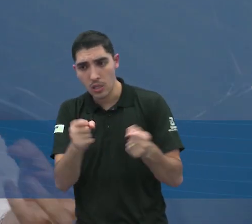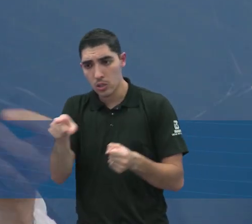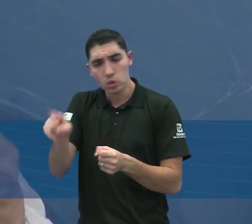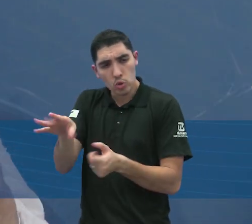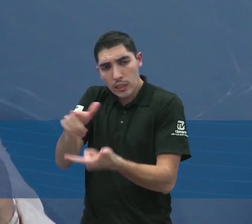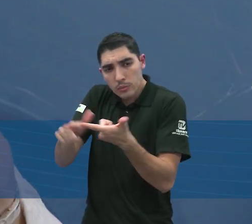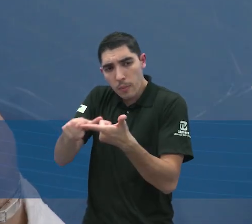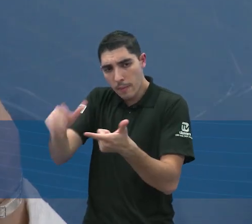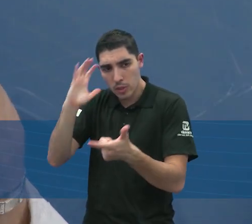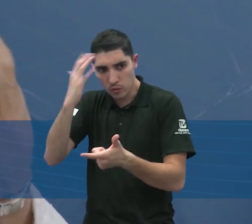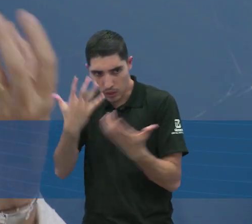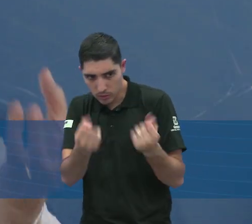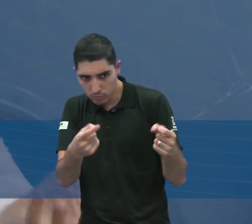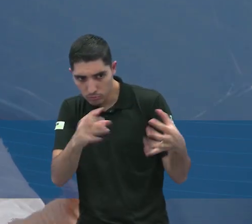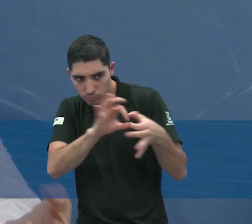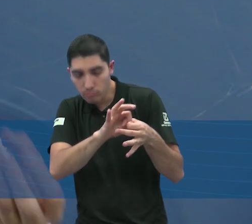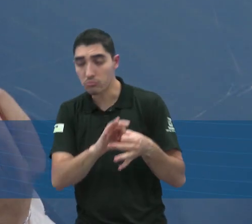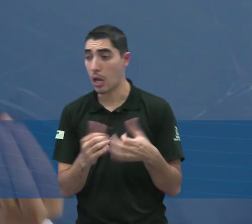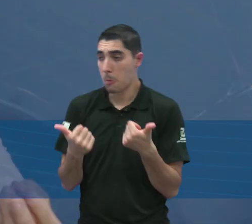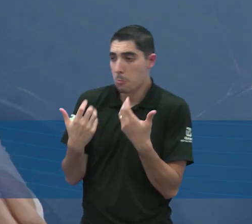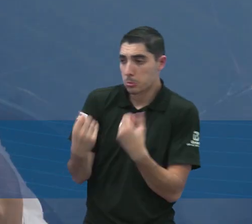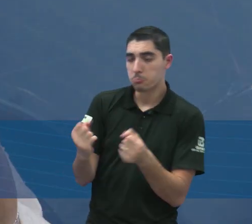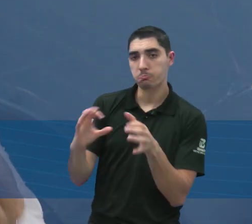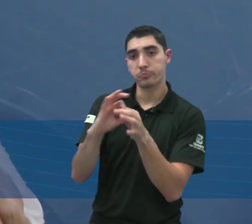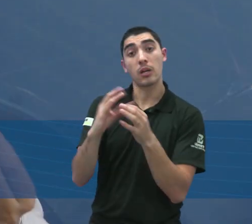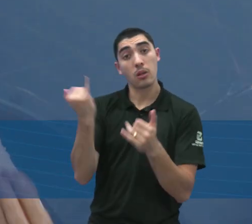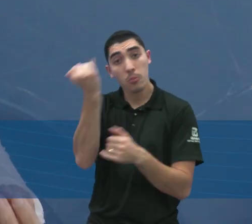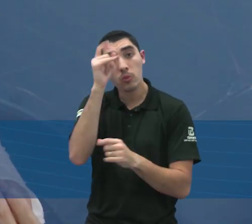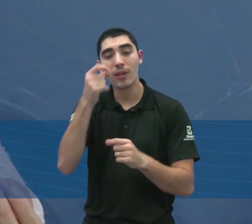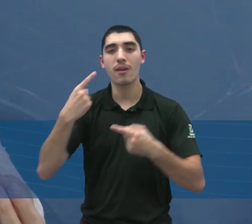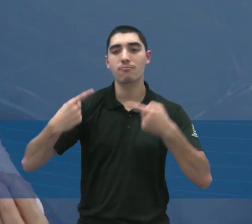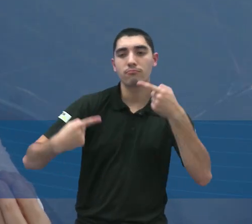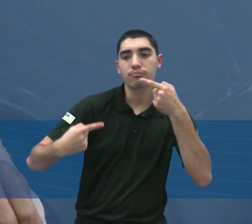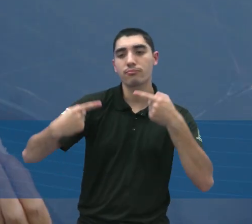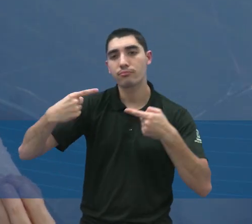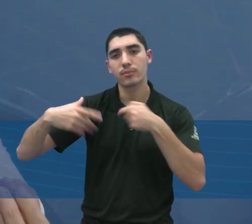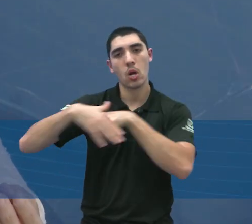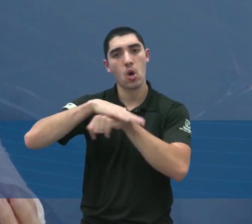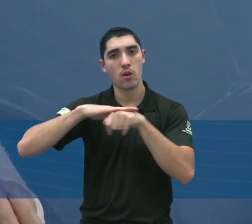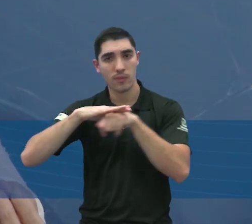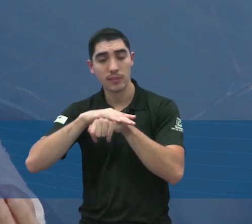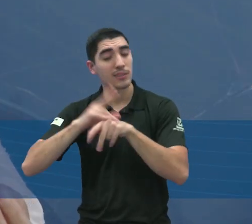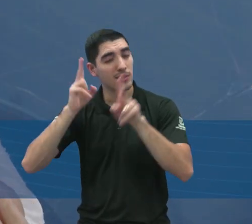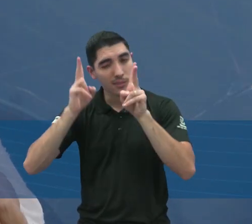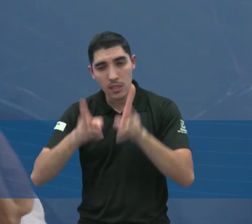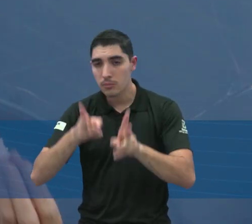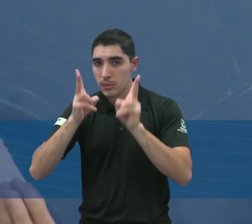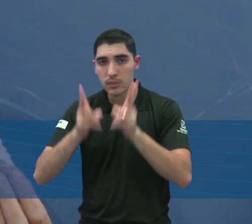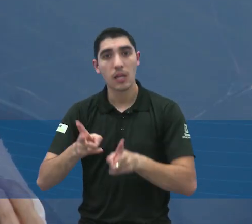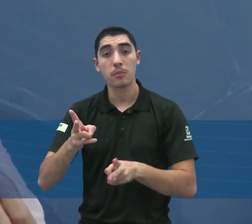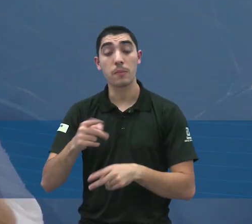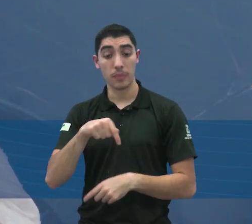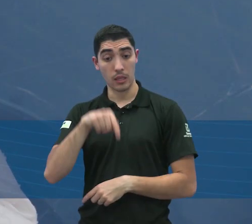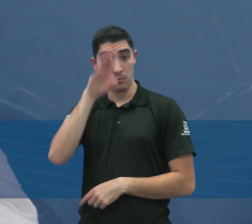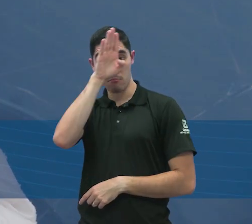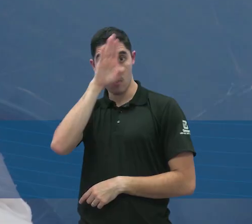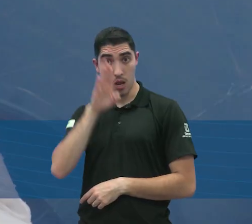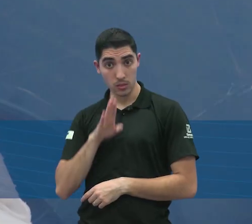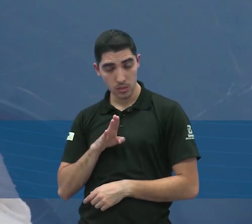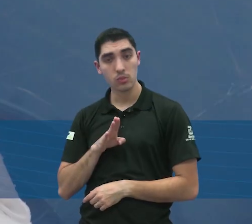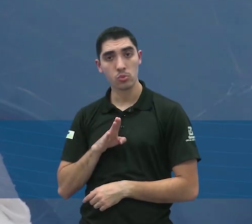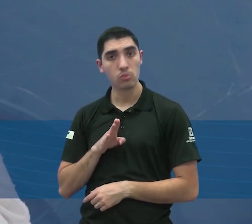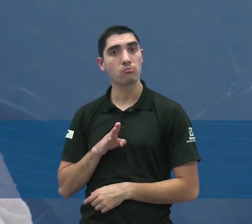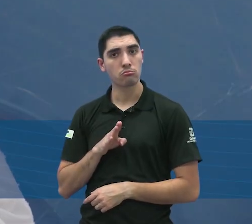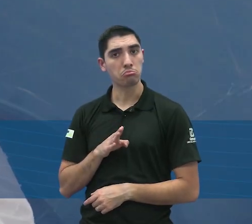muito importante esse estabelecimento desse diálogo, não é? E constante. Não é? E o Brasil se coloca de uma